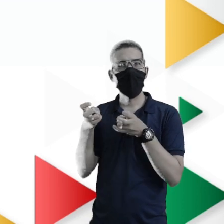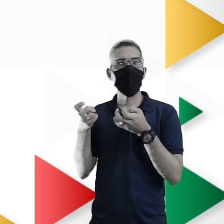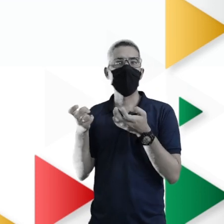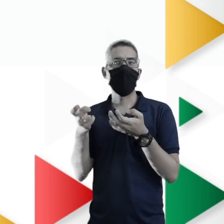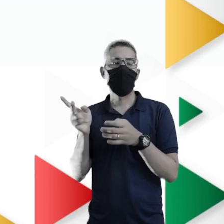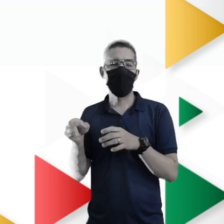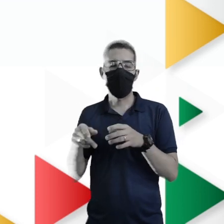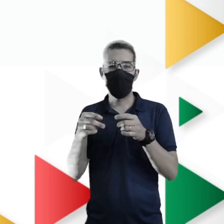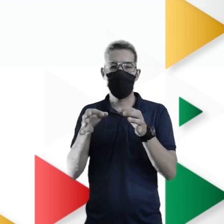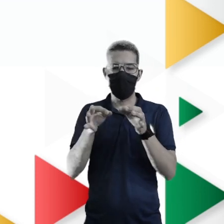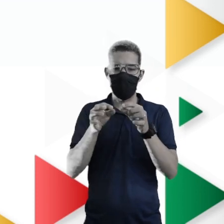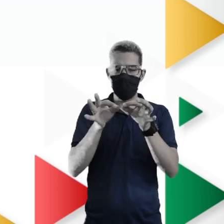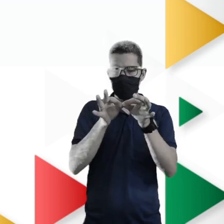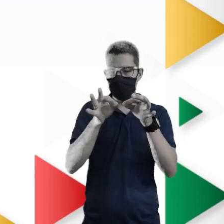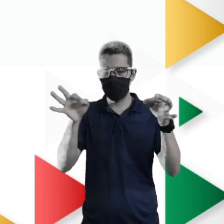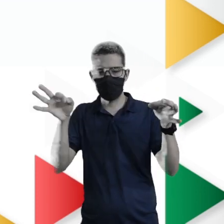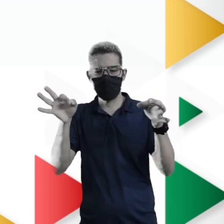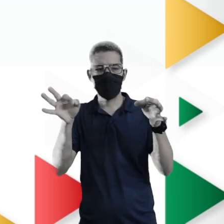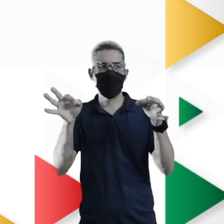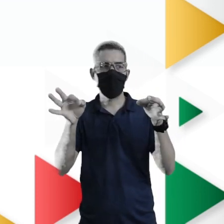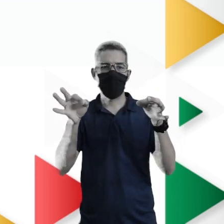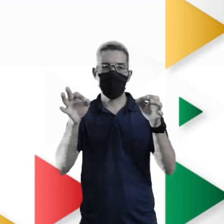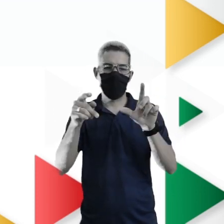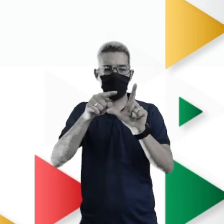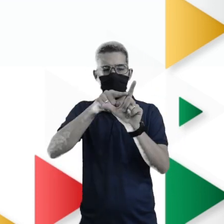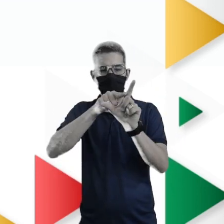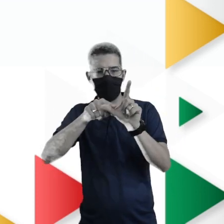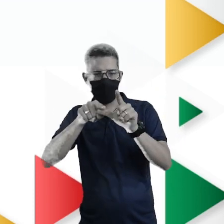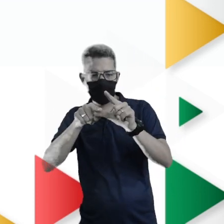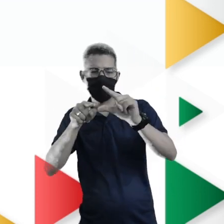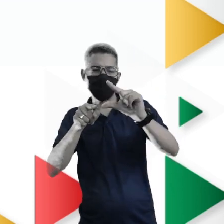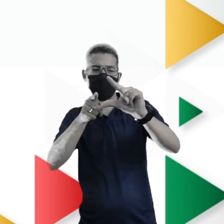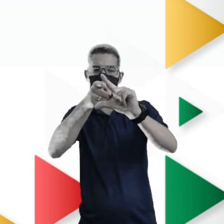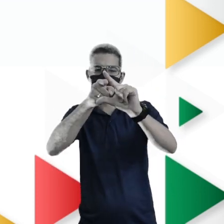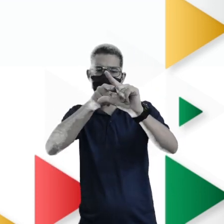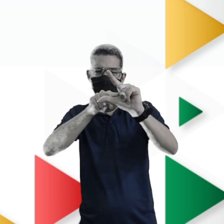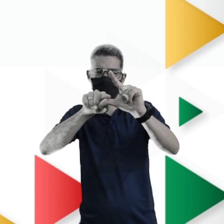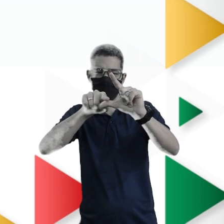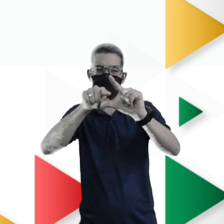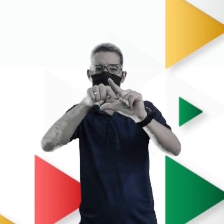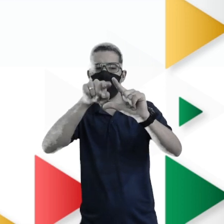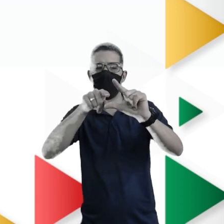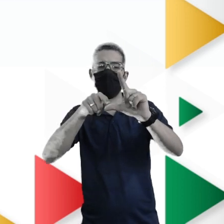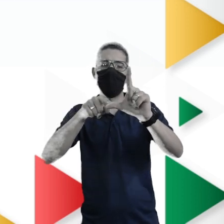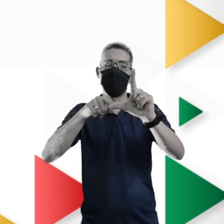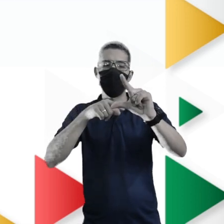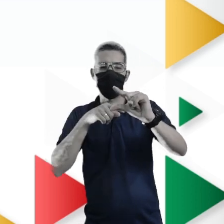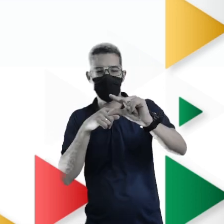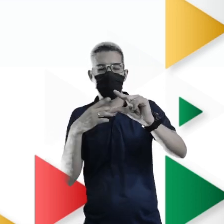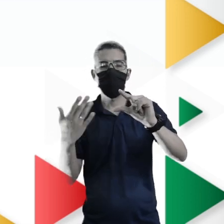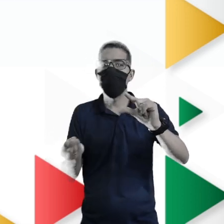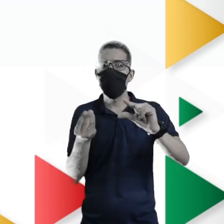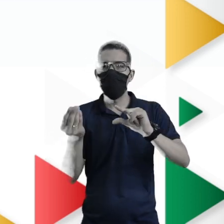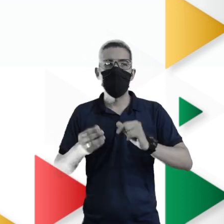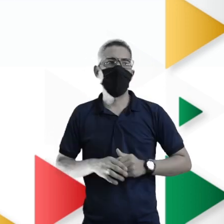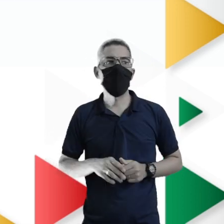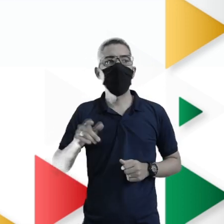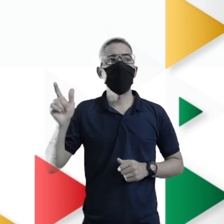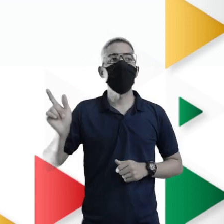a semirreta, a abertura de ângulo entre elas, enfim. Você também pode usar esse instrumento que eu adoro, né? Que